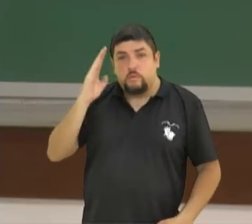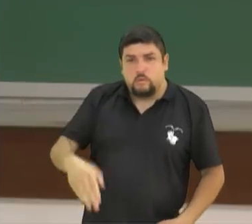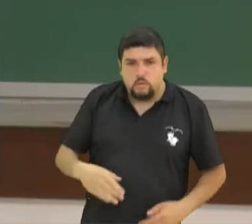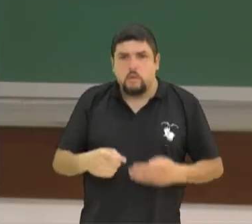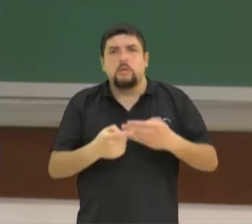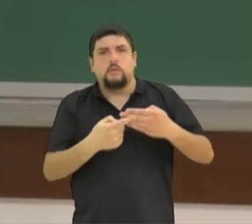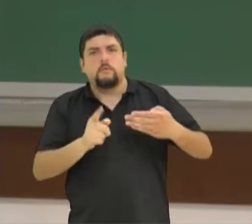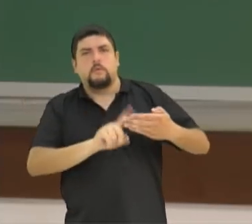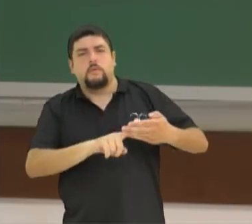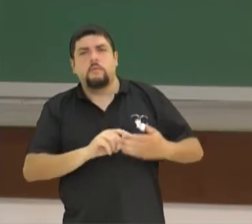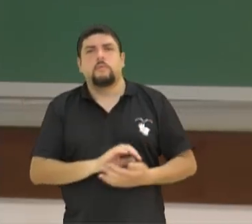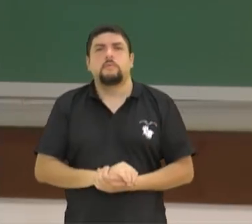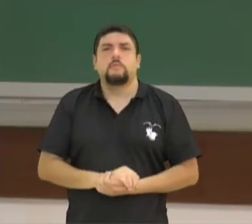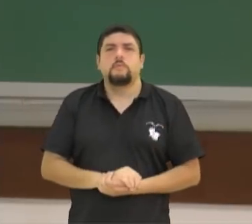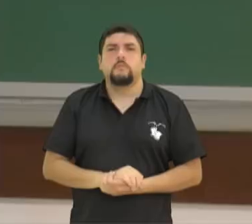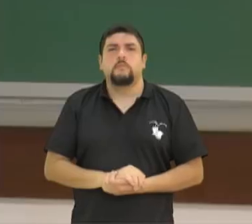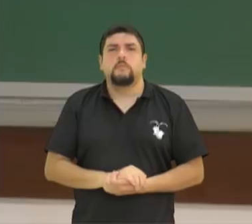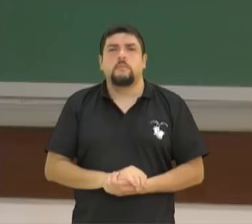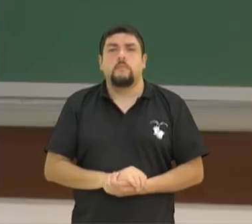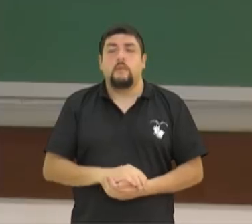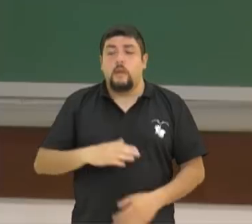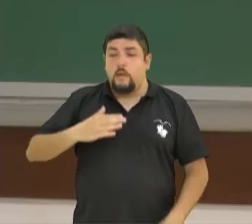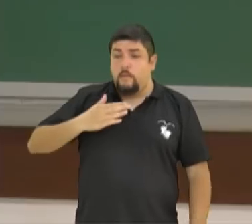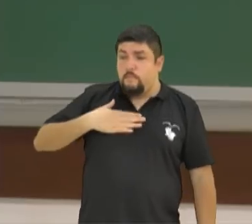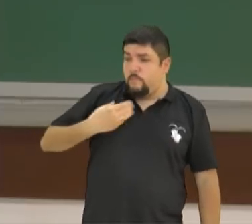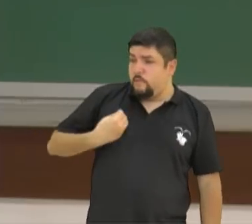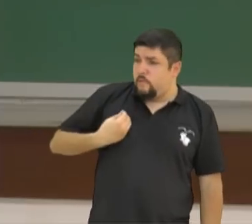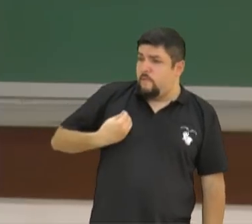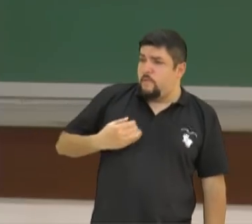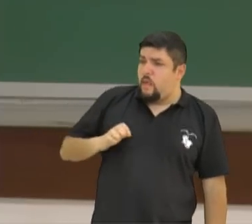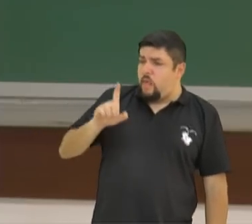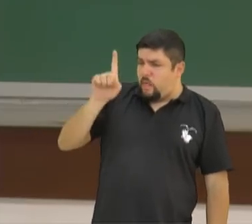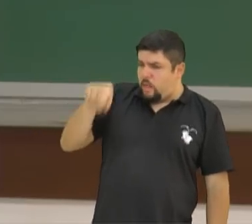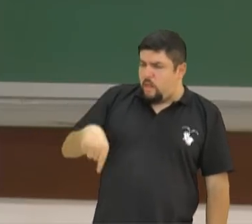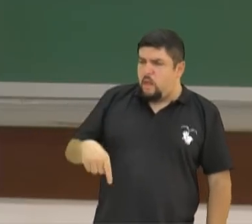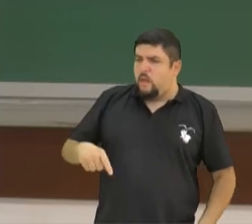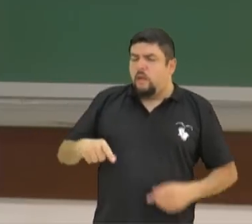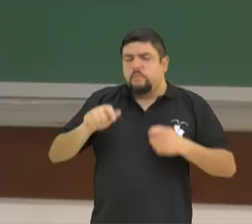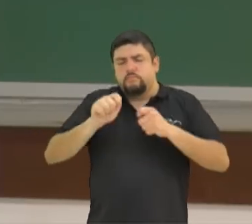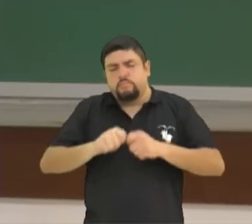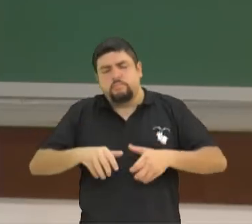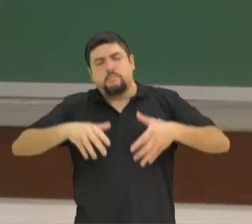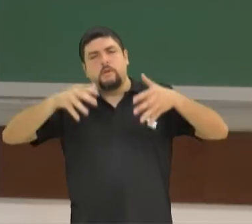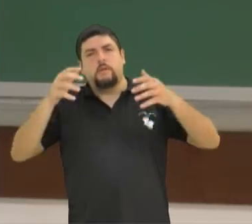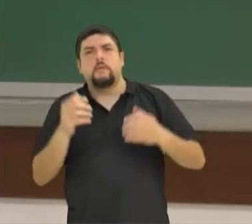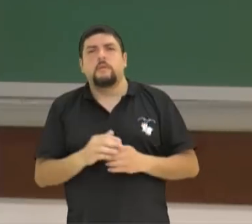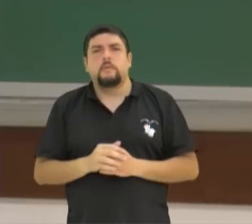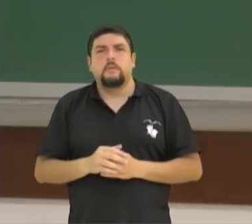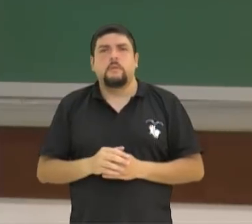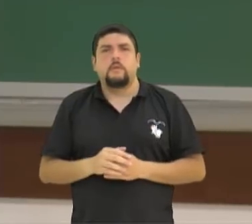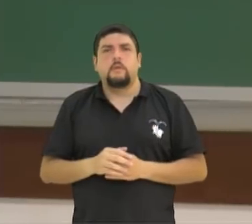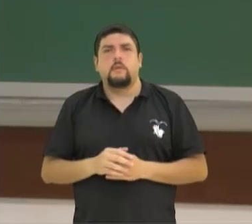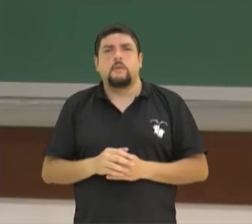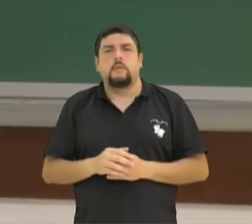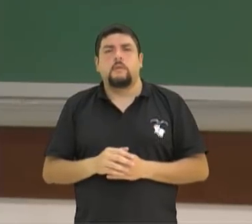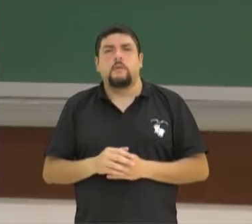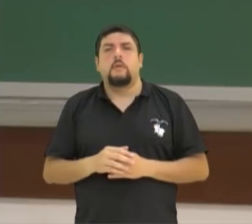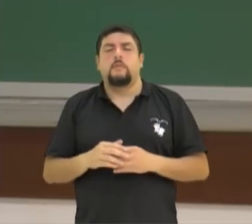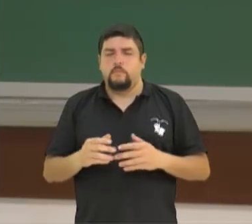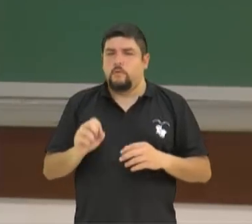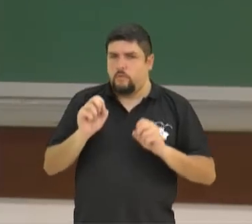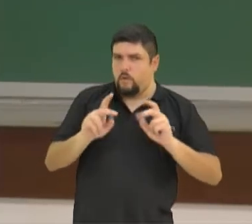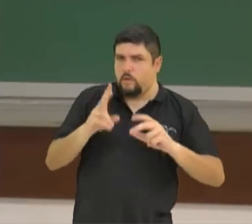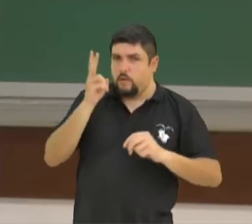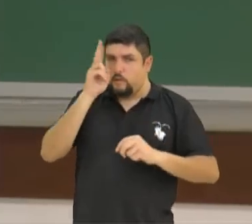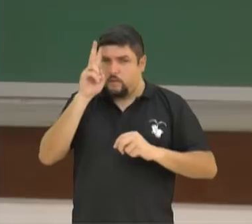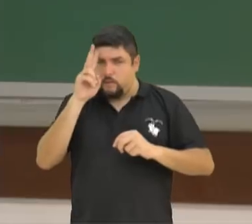por último, minha vida é um conto de fadas, certo? Só para a gente se lembrar, né? Retomar aí esses